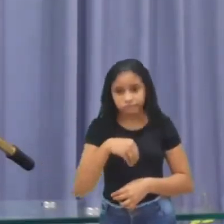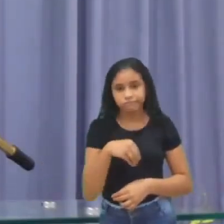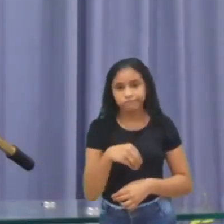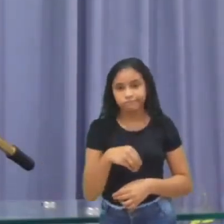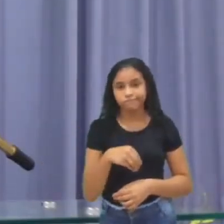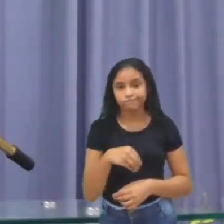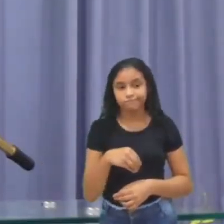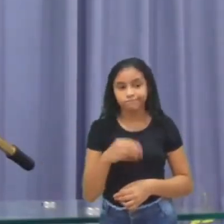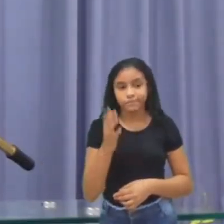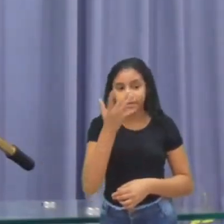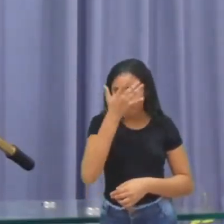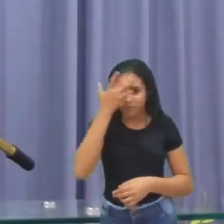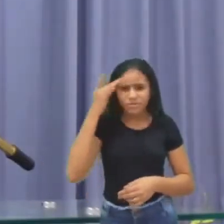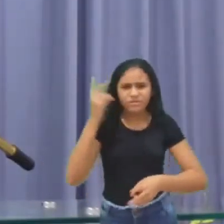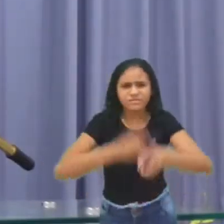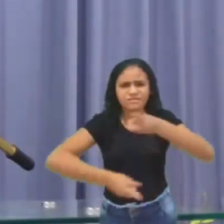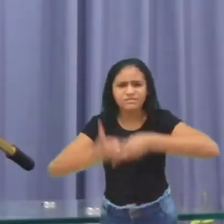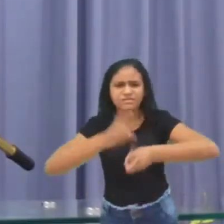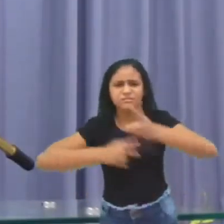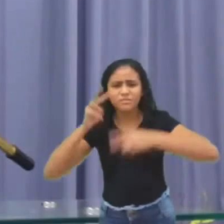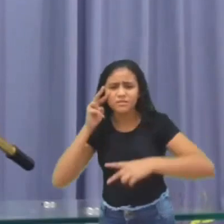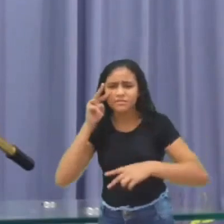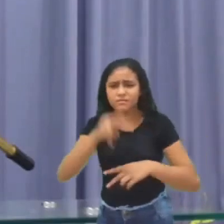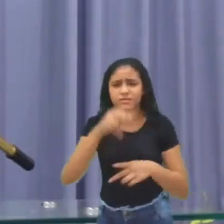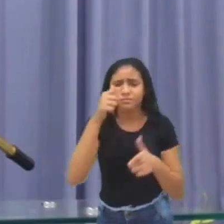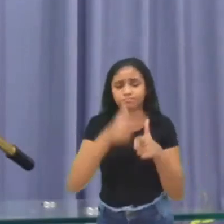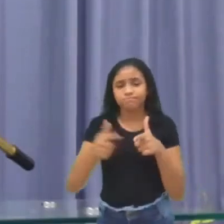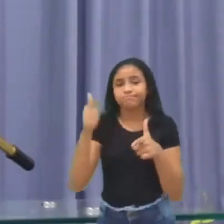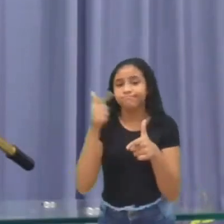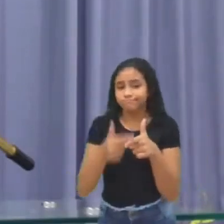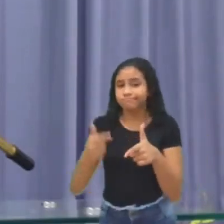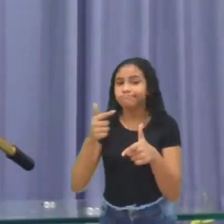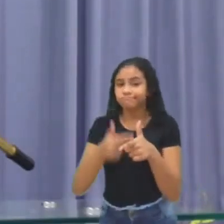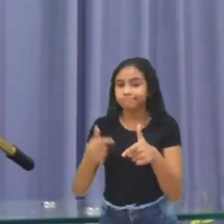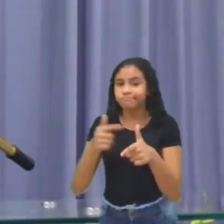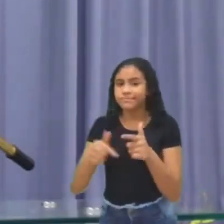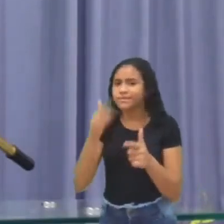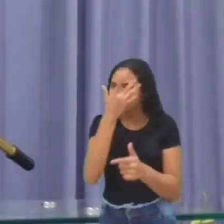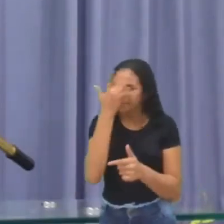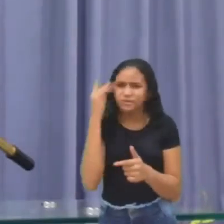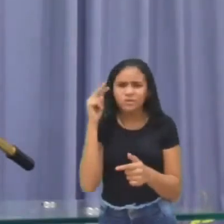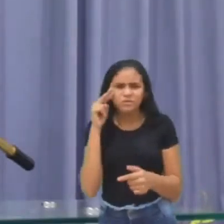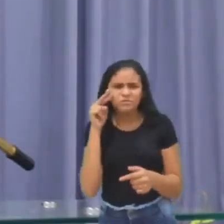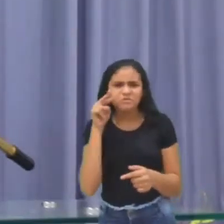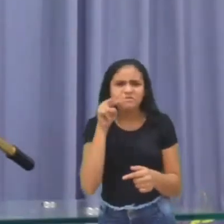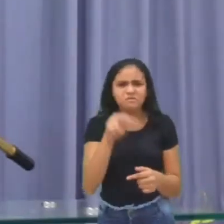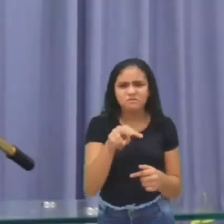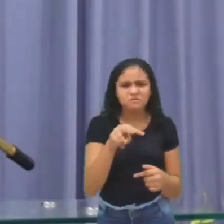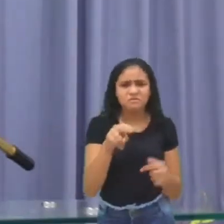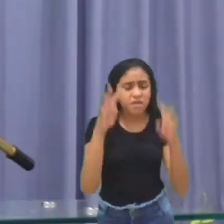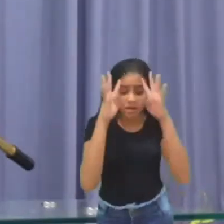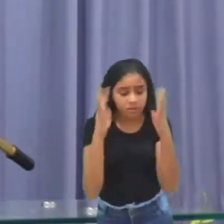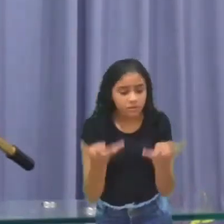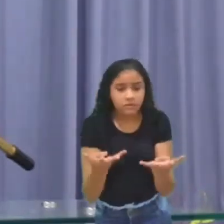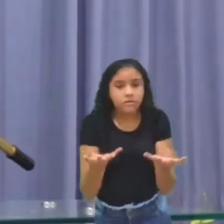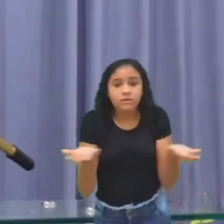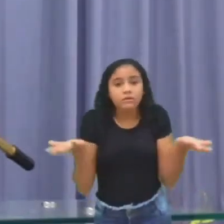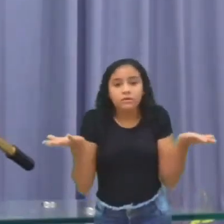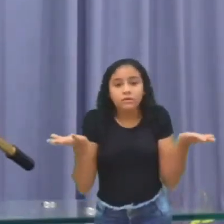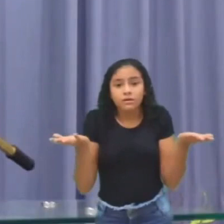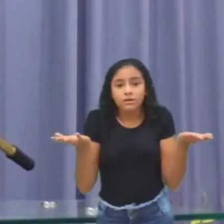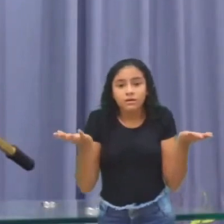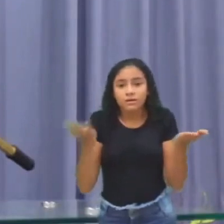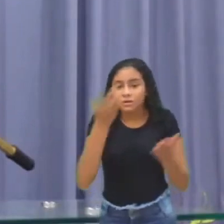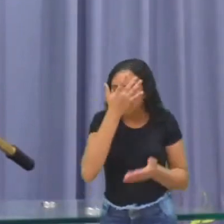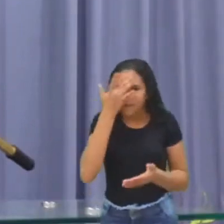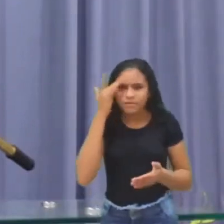A pessoa está sempre vendo o problema. A pessoa não vê solução. A pessoa não consegue